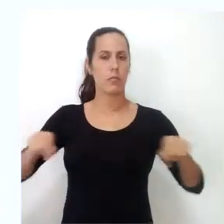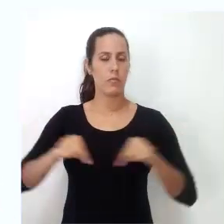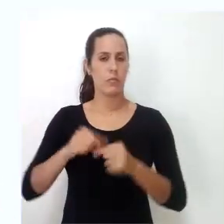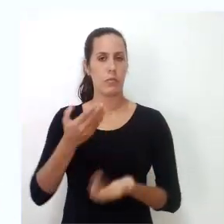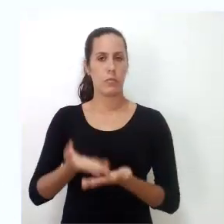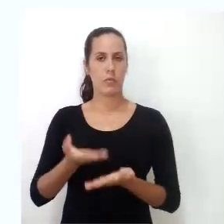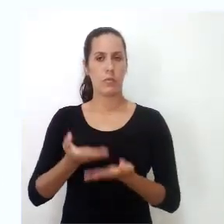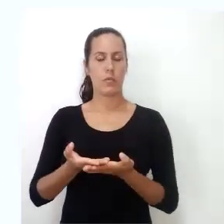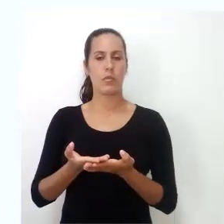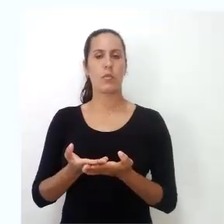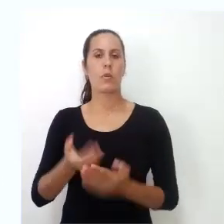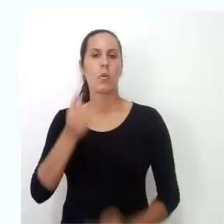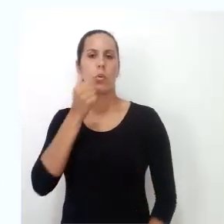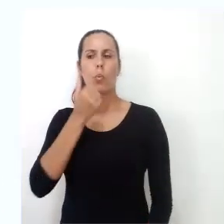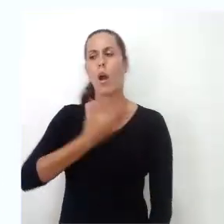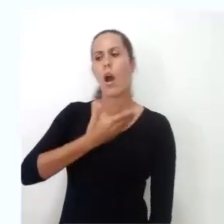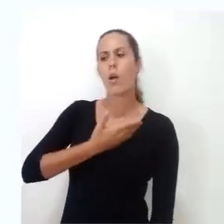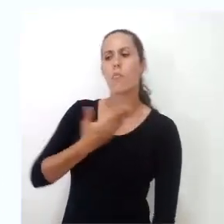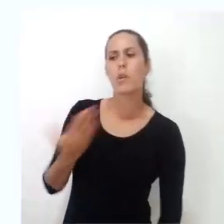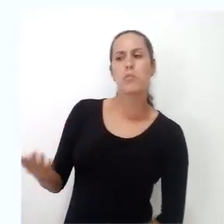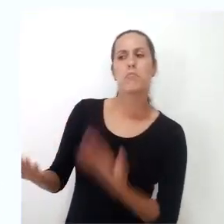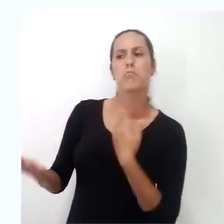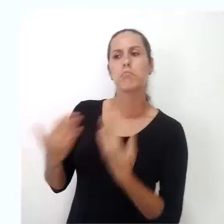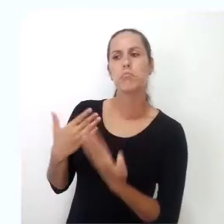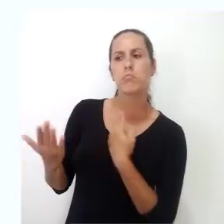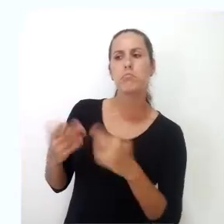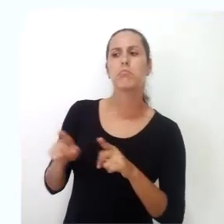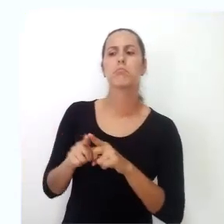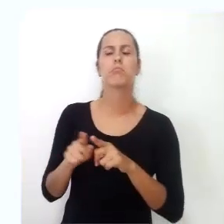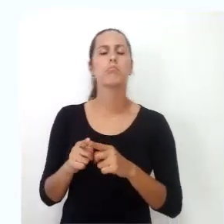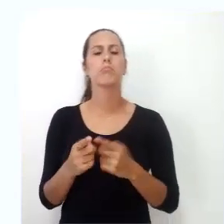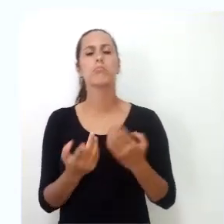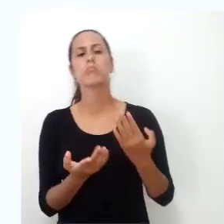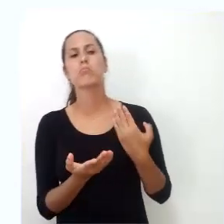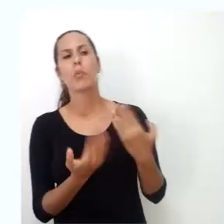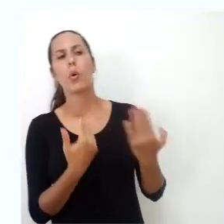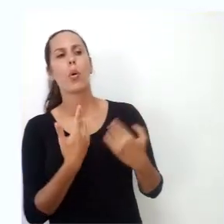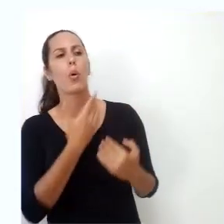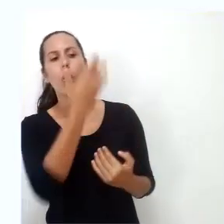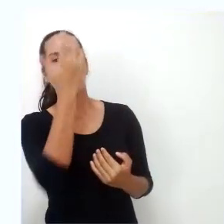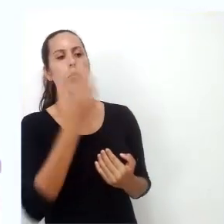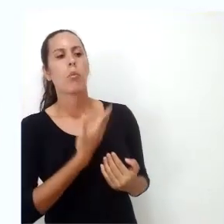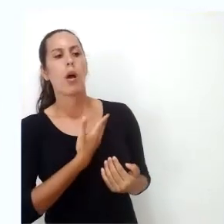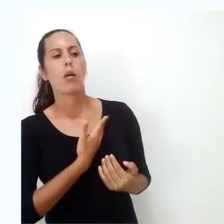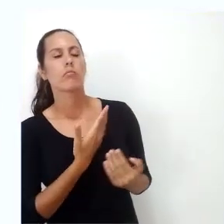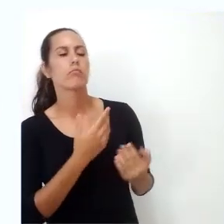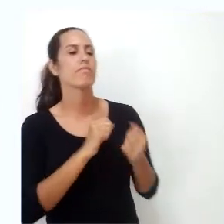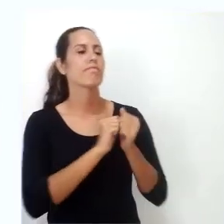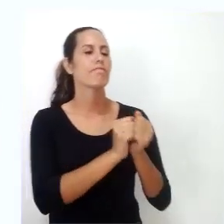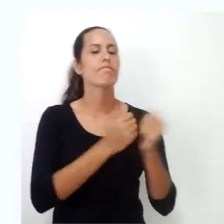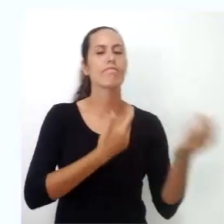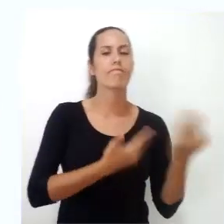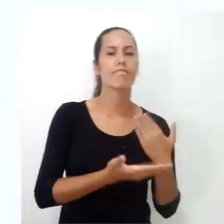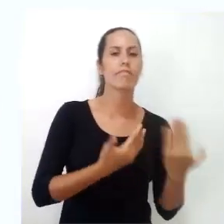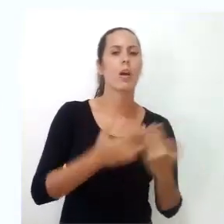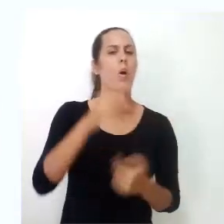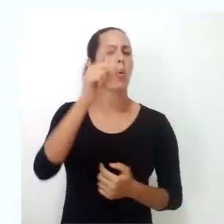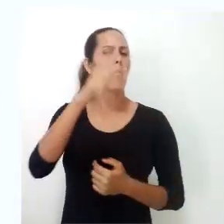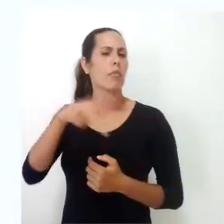escola, em sala de aula, com o amiguinho, certo? Com o coleguinha, com o